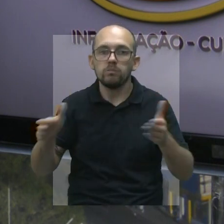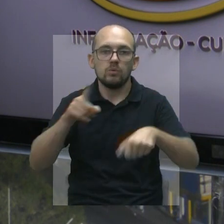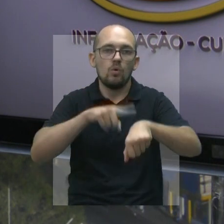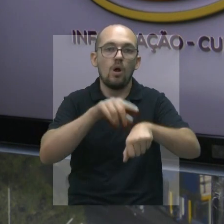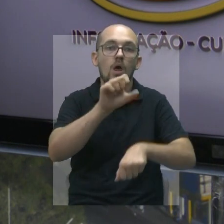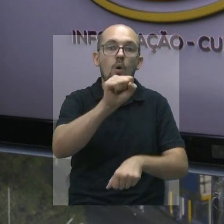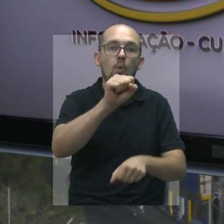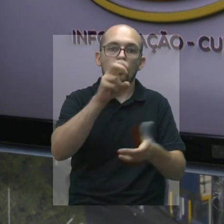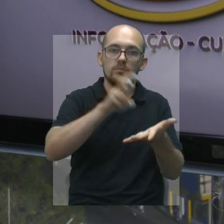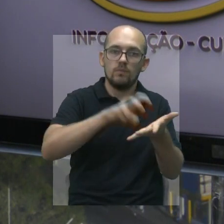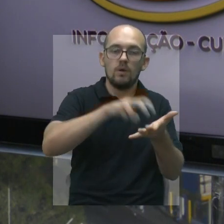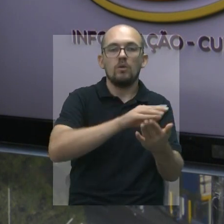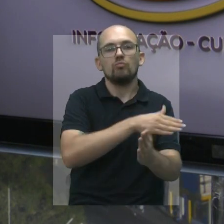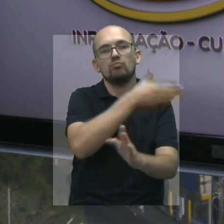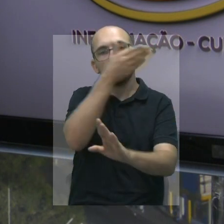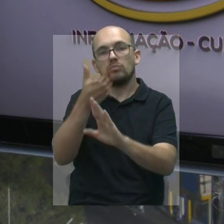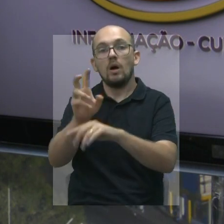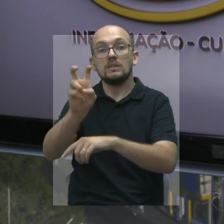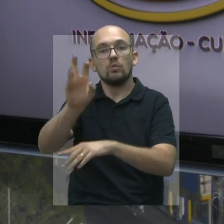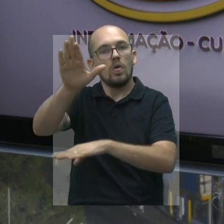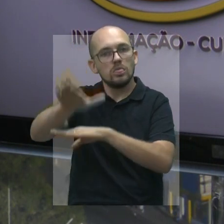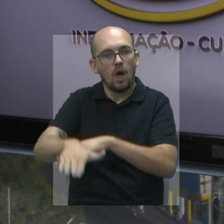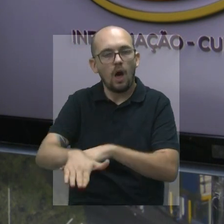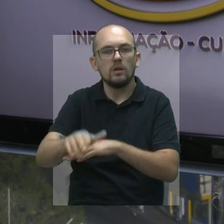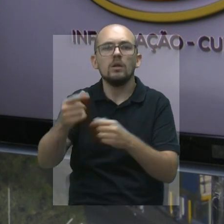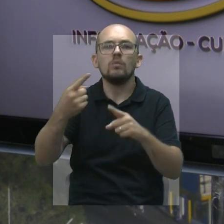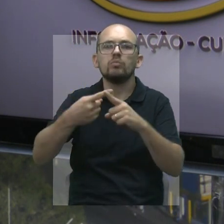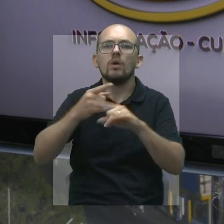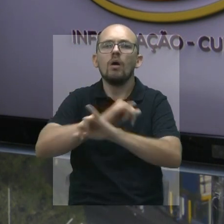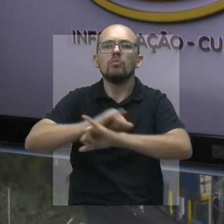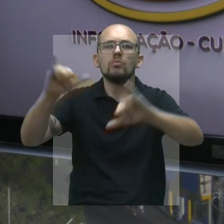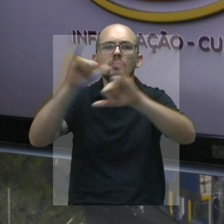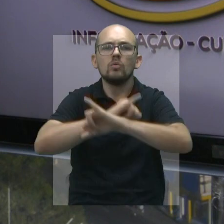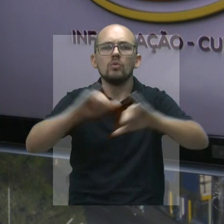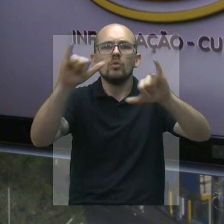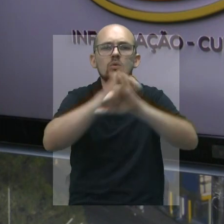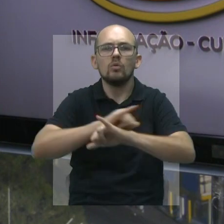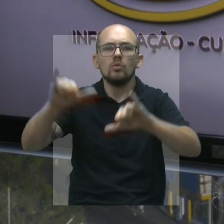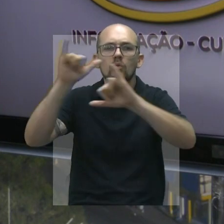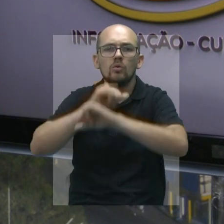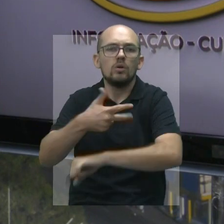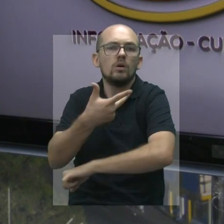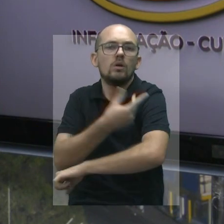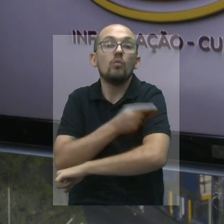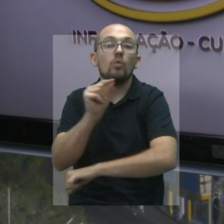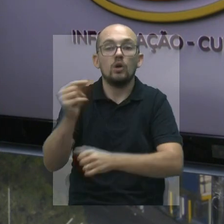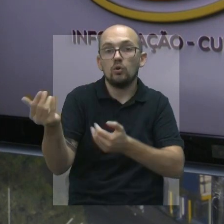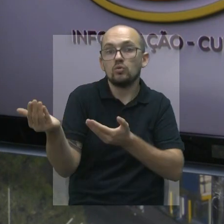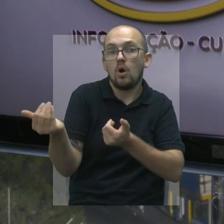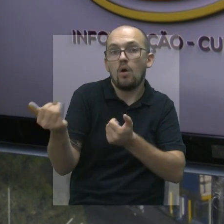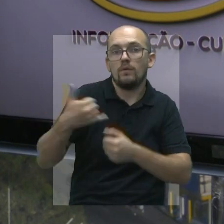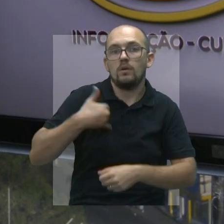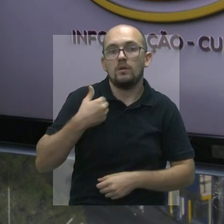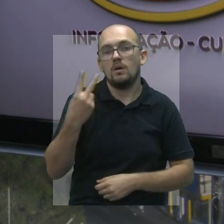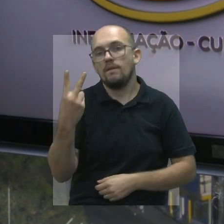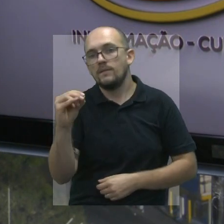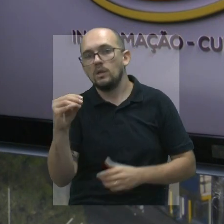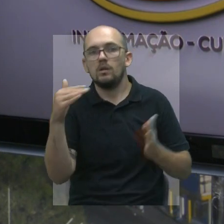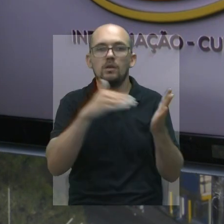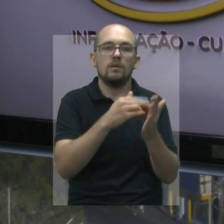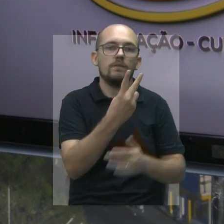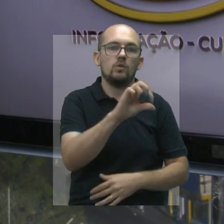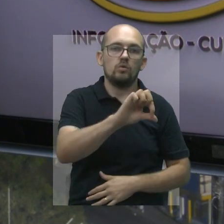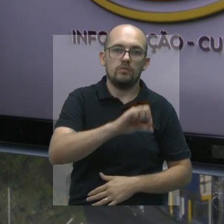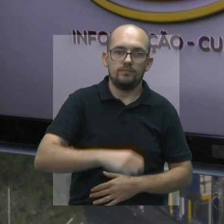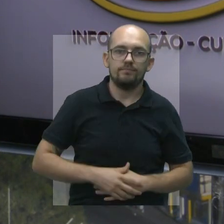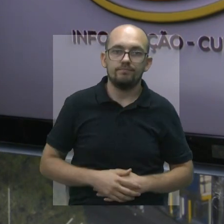manhã até as 5 da tarde. E o público-alvo da campanha deste fim de semana são os jovens com idades entre 20 e 29